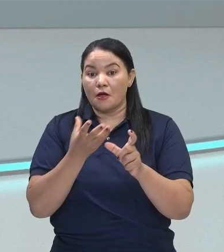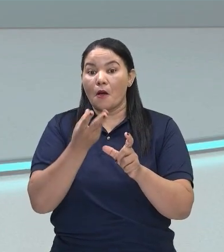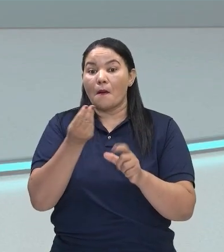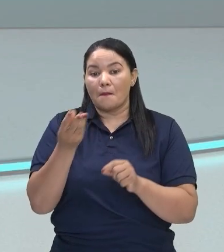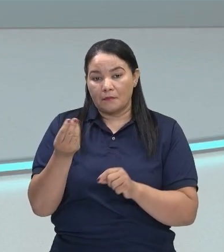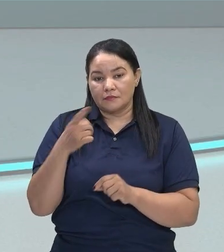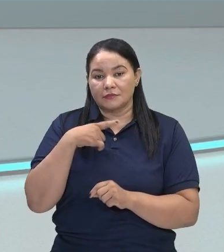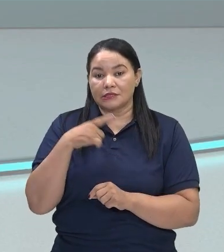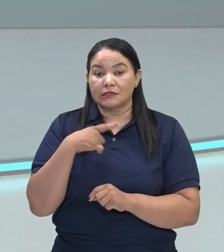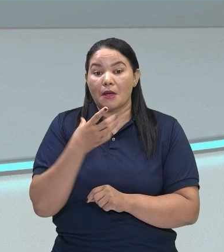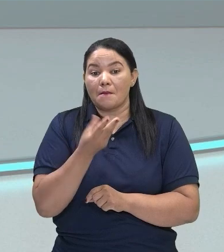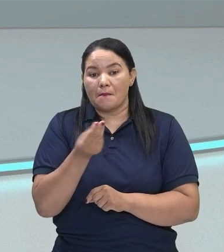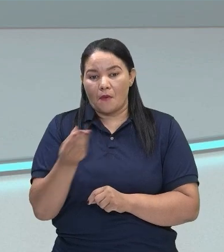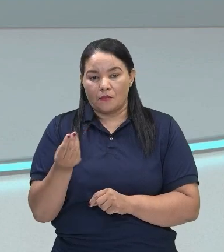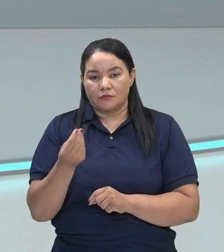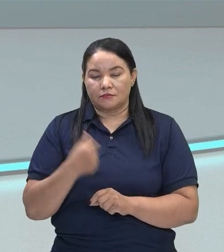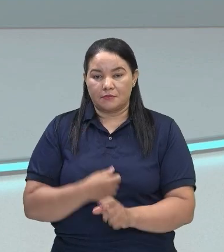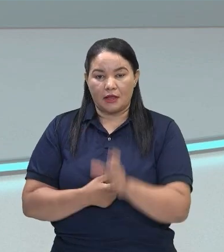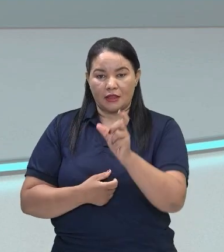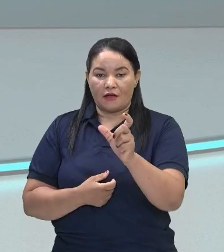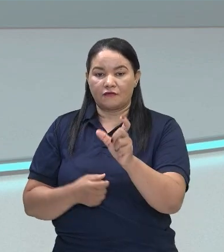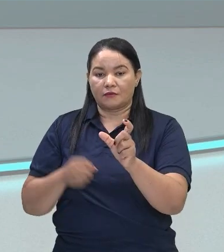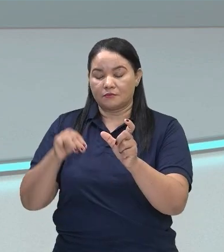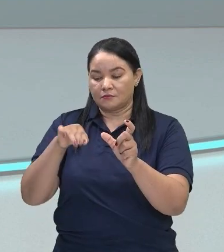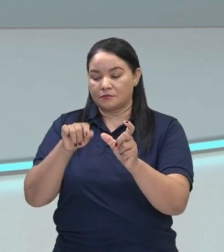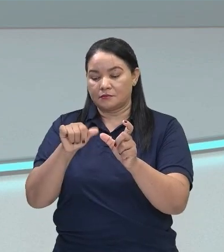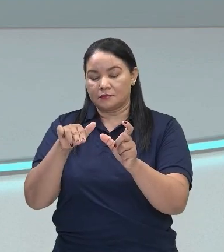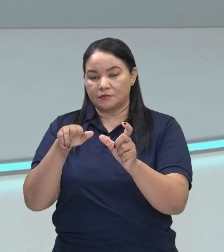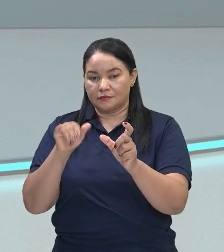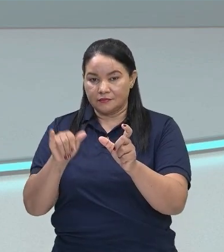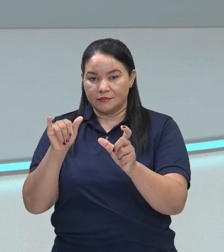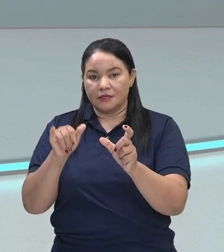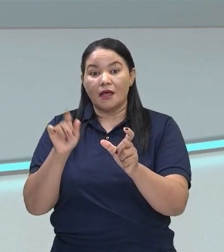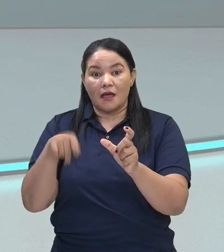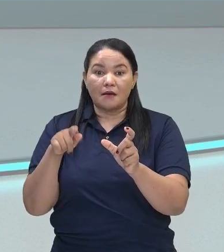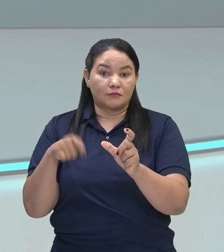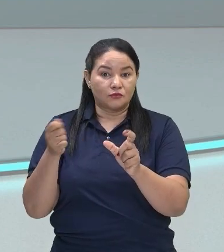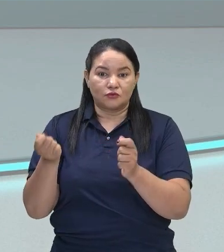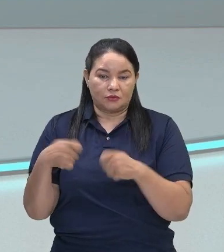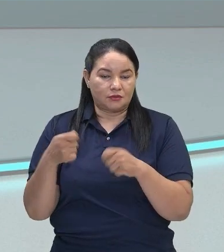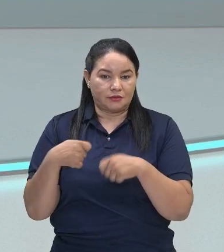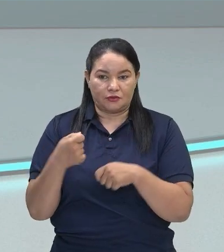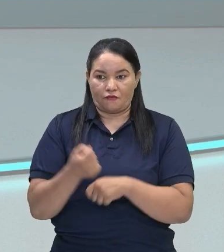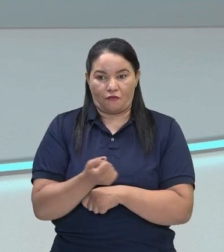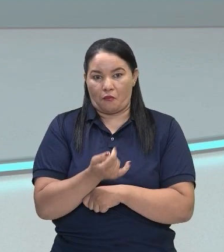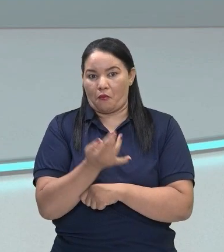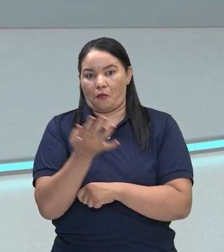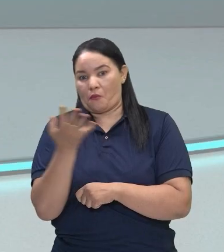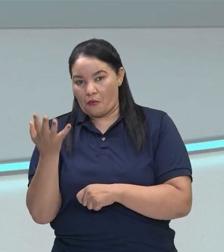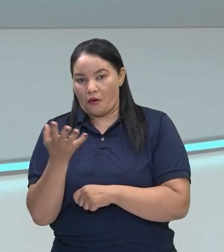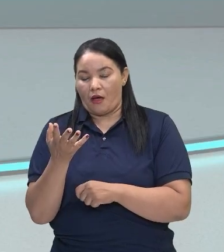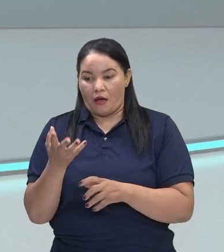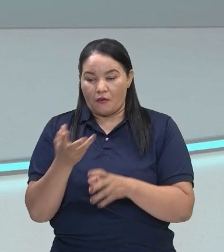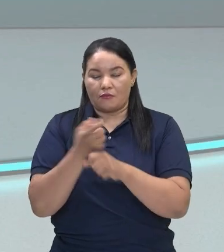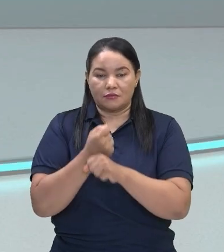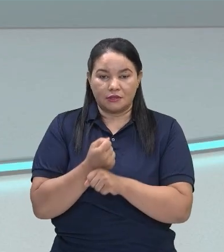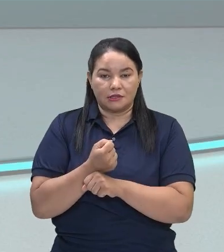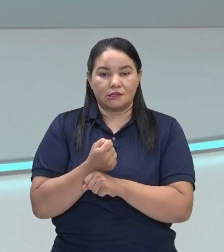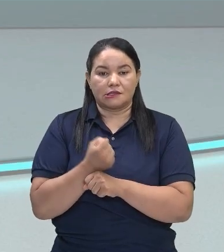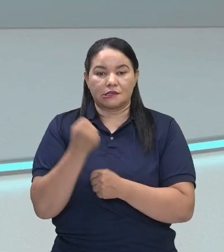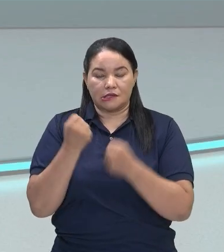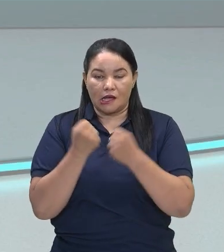many, muitos. É contável. Se a gente for contar os carros, dá para contar. Mas quando eu quero me referir de modo geral, utilizo many. Há